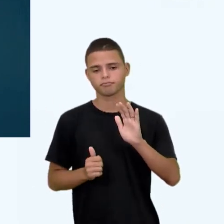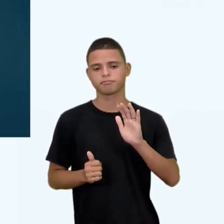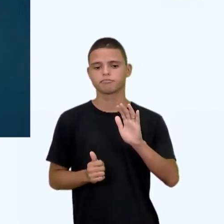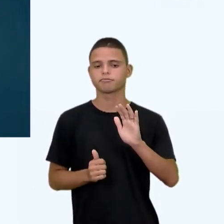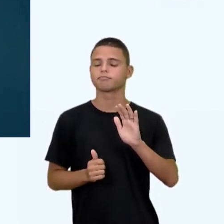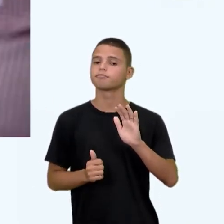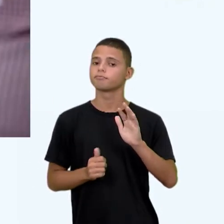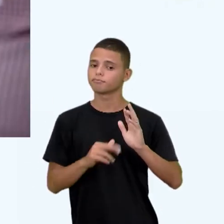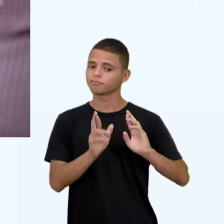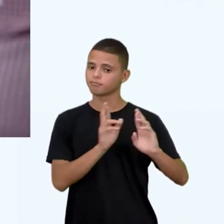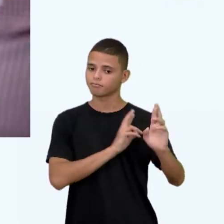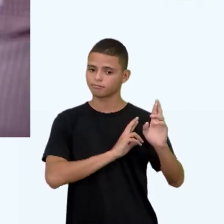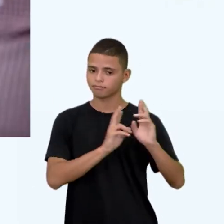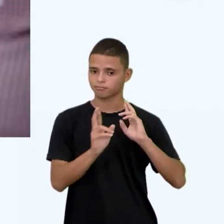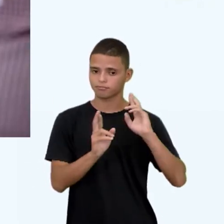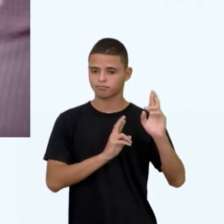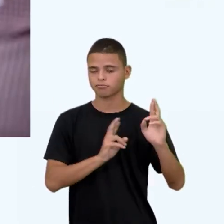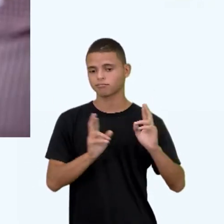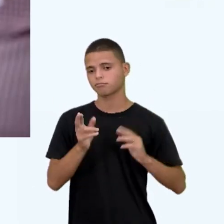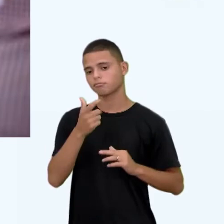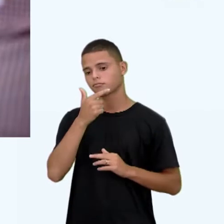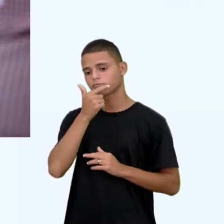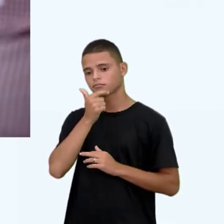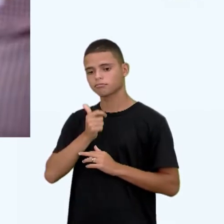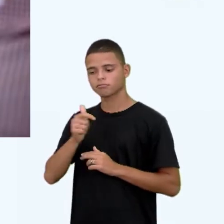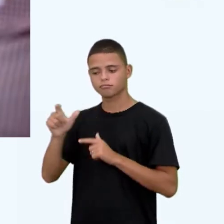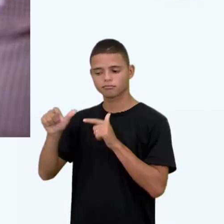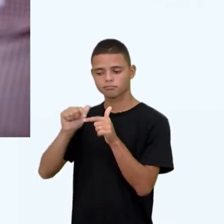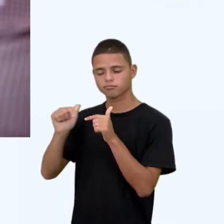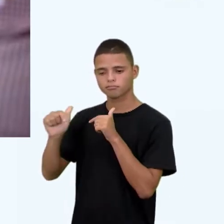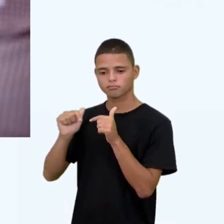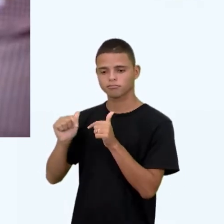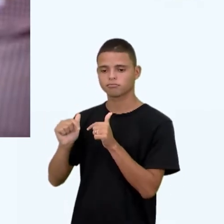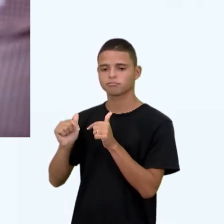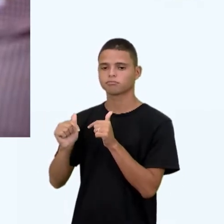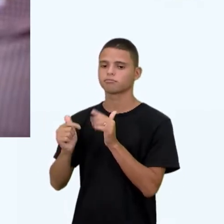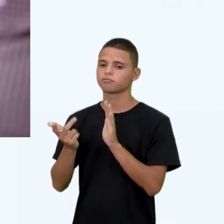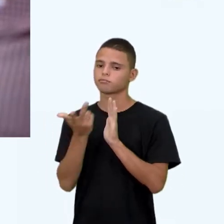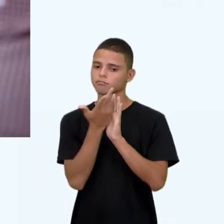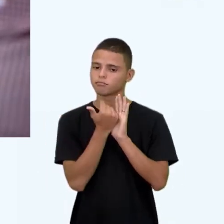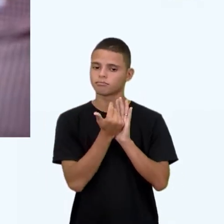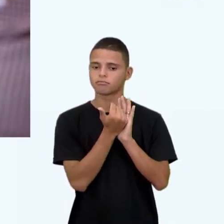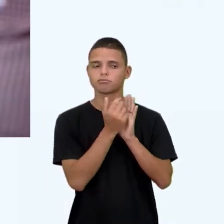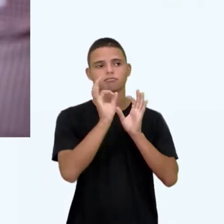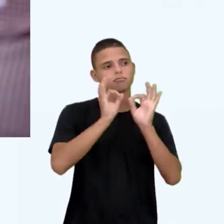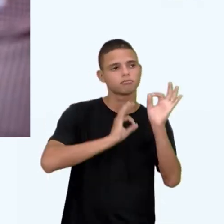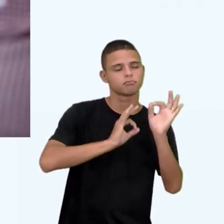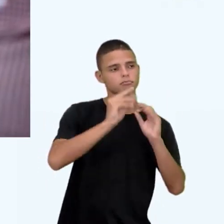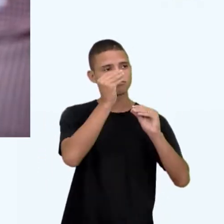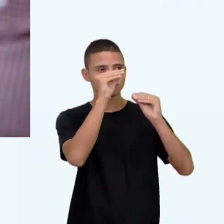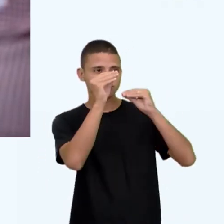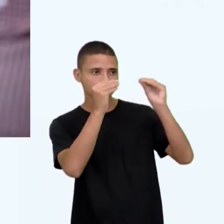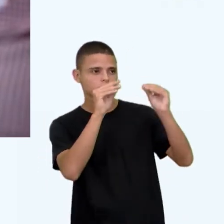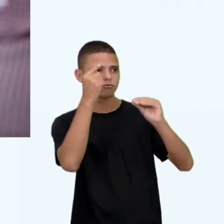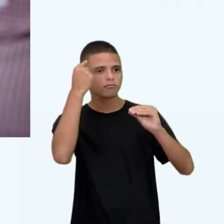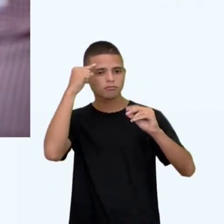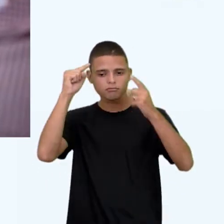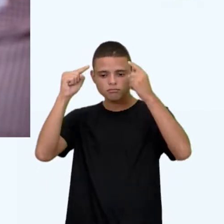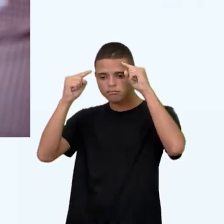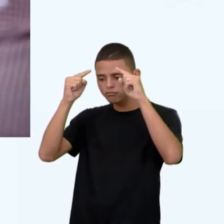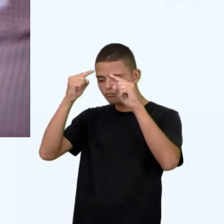mais relacionado ao profissional de expressão gráfica, pois trata-se do projeto, ou seja, a concepção de uma ideia